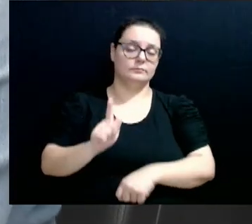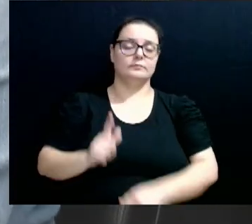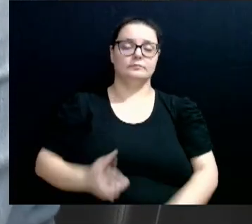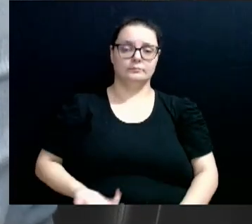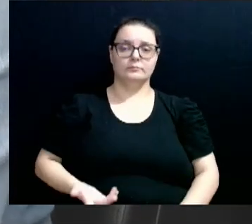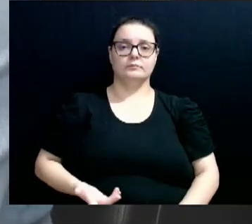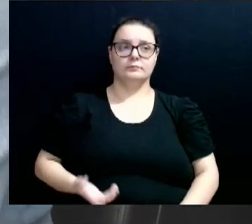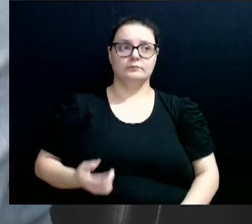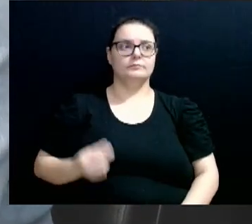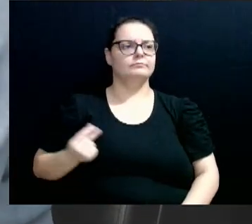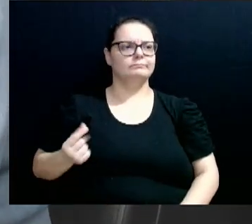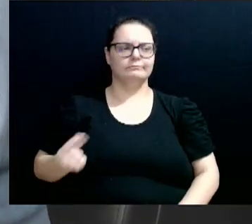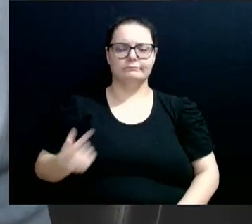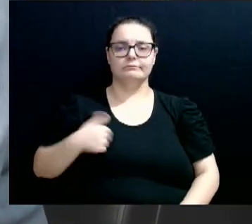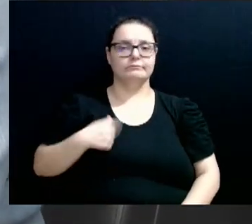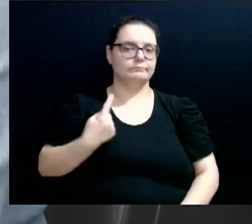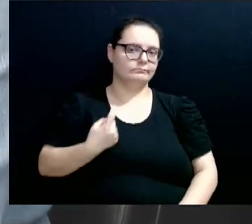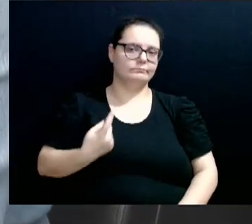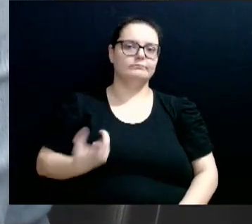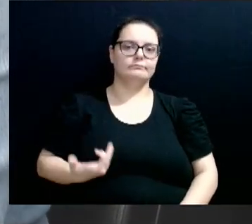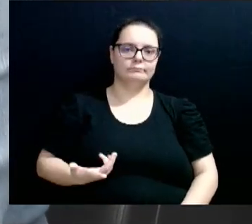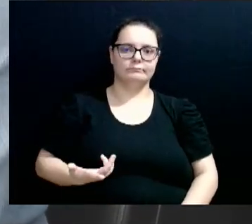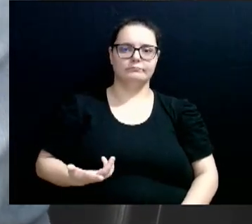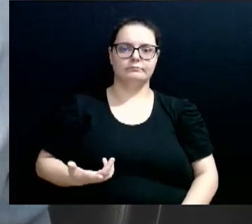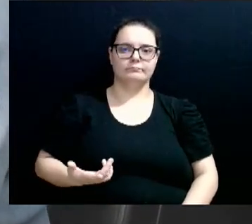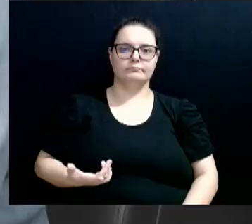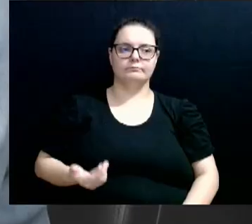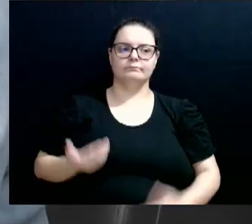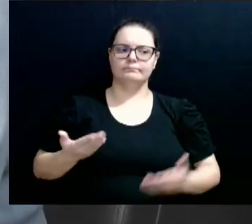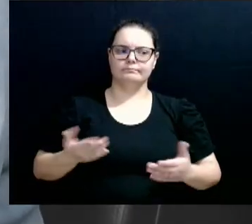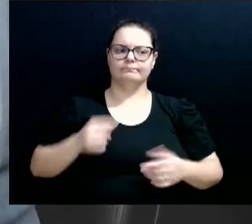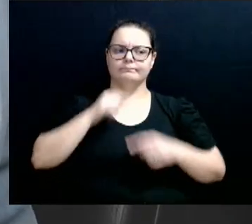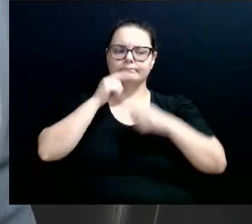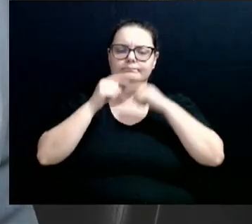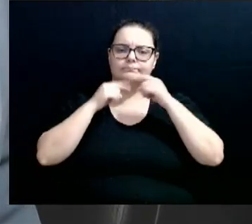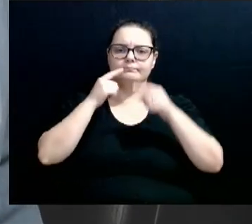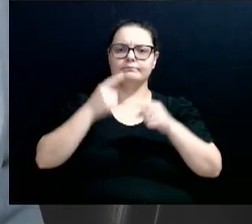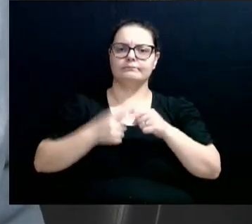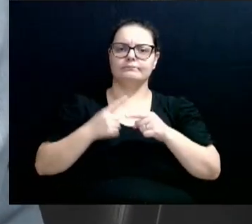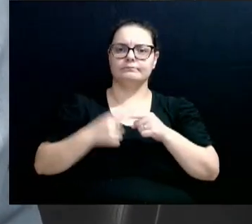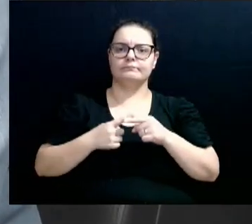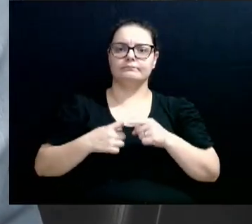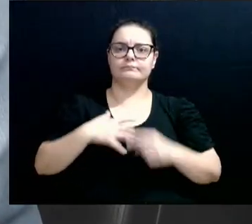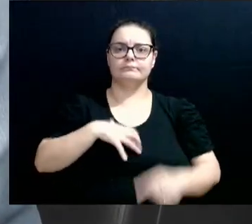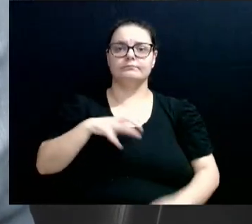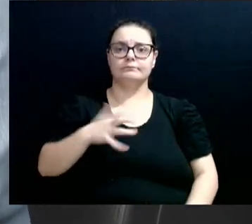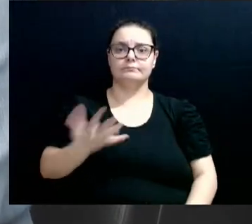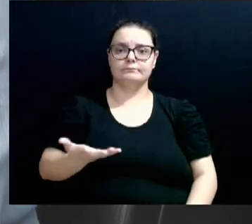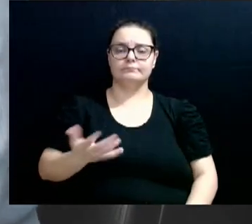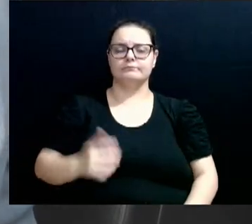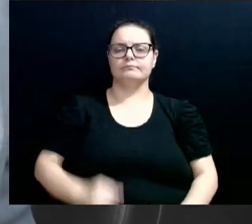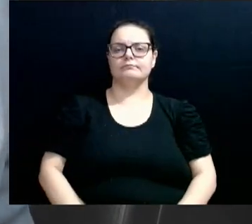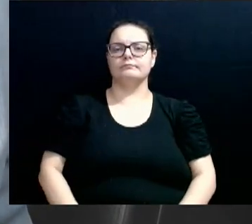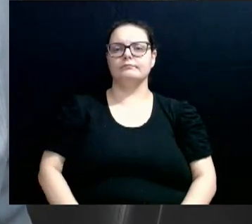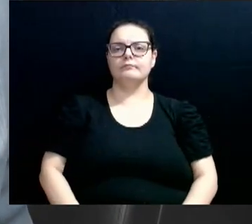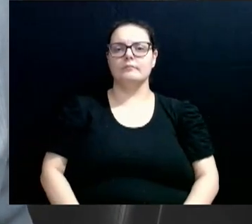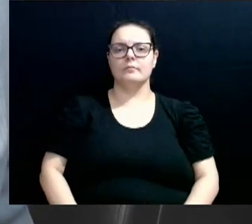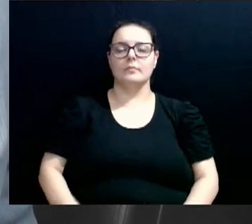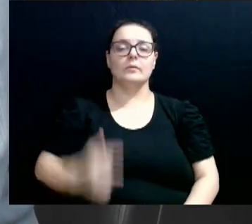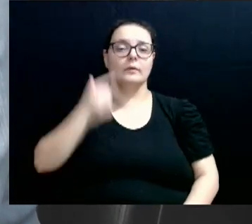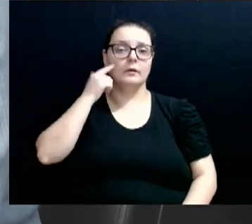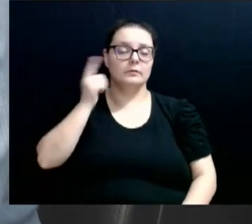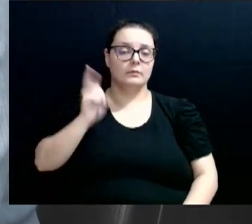E isso gerava questionamentos, né? Por que isso tem que ser assim, né? E claro que havia uma